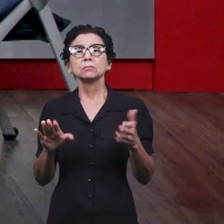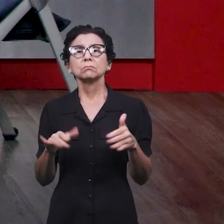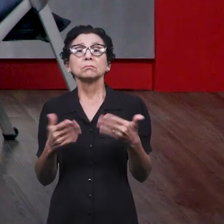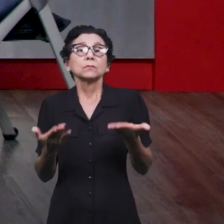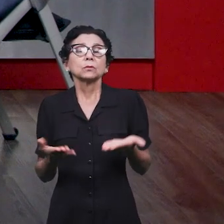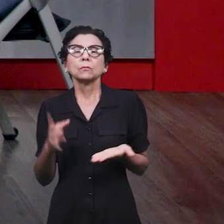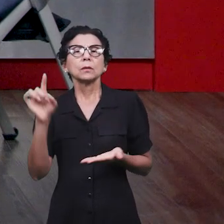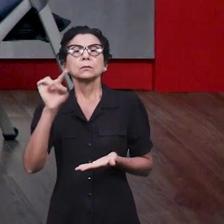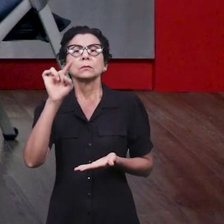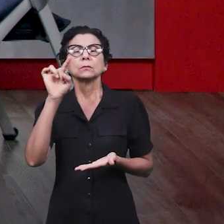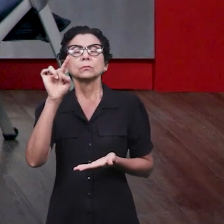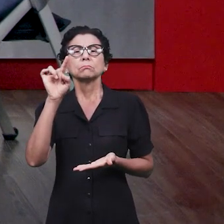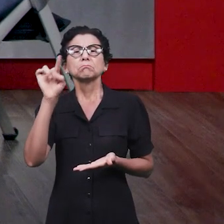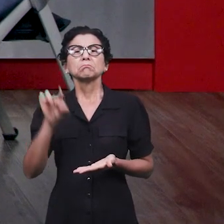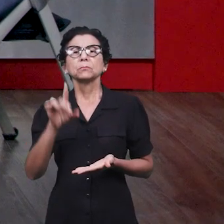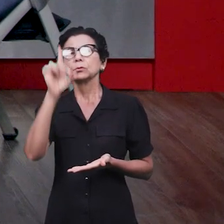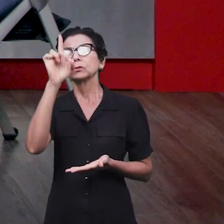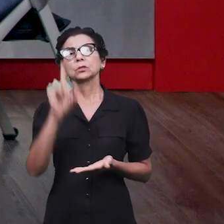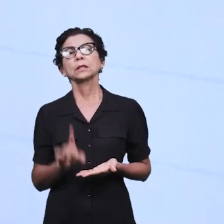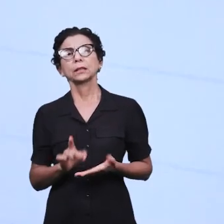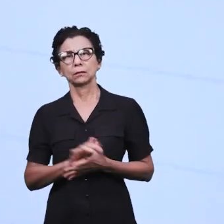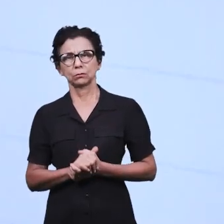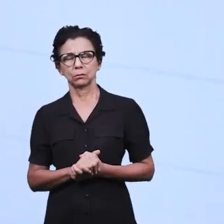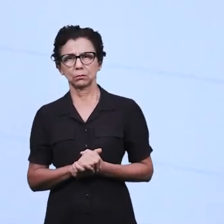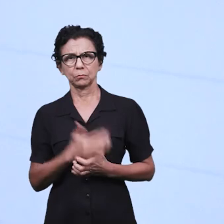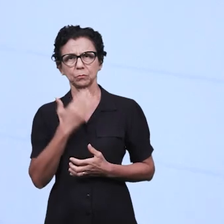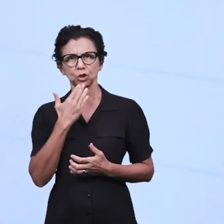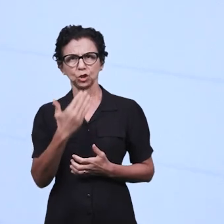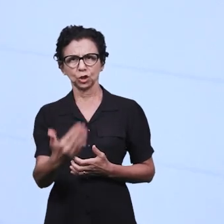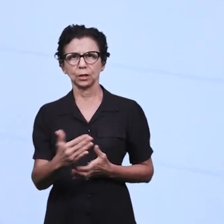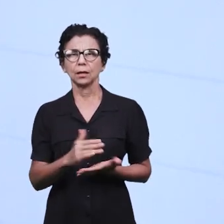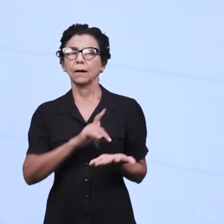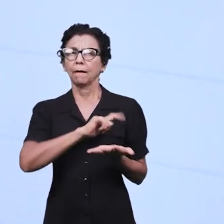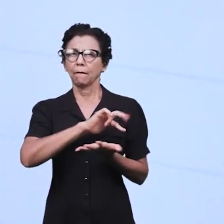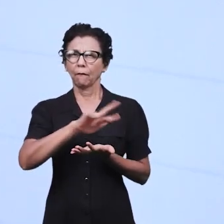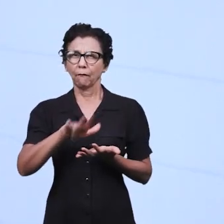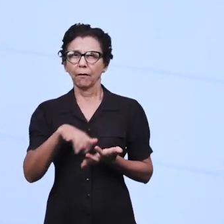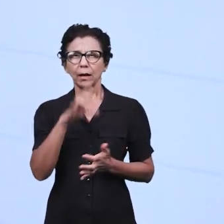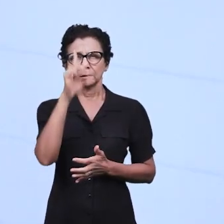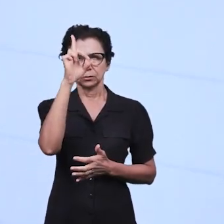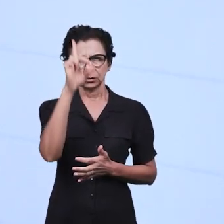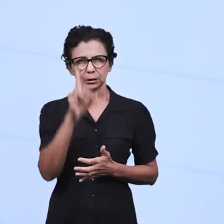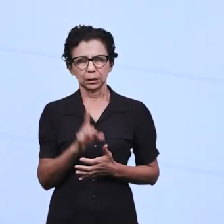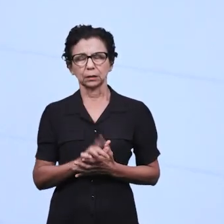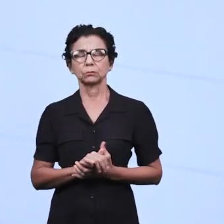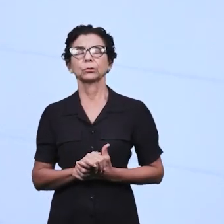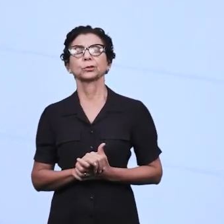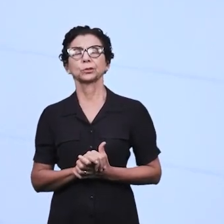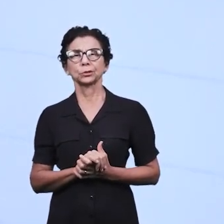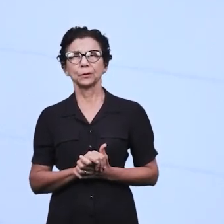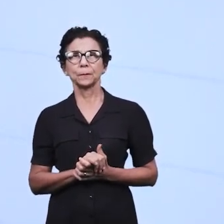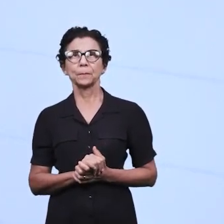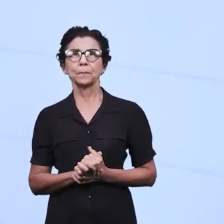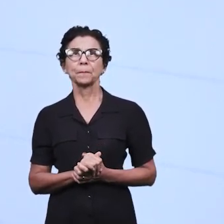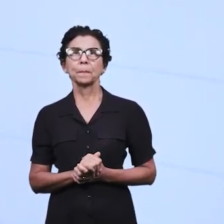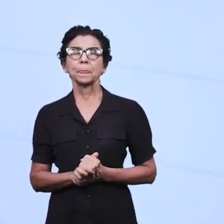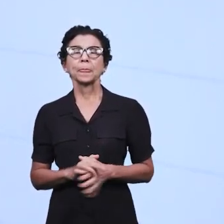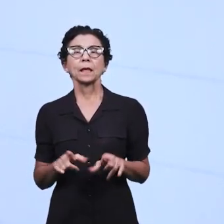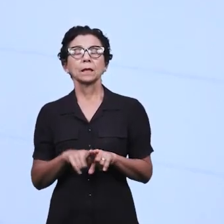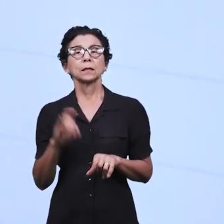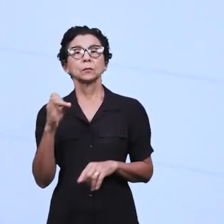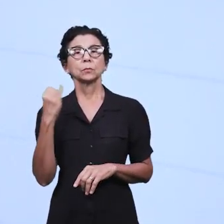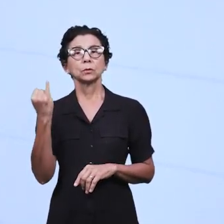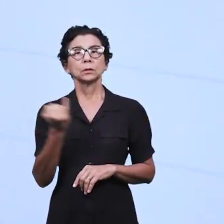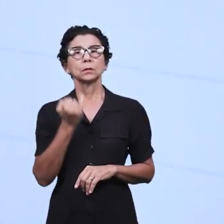essas pessoas elas podem pleitear? Bom, doutor Rodrigo, são vários direitos que as pessoas com doenças graves têm. Primeiramente, é